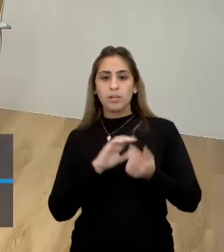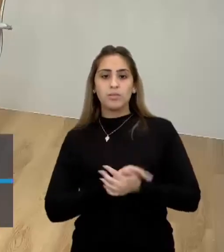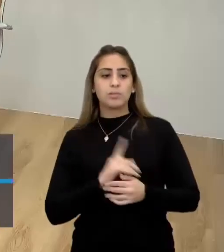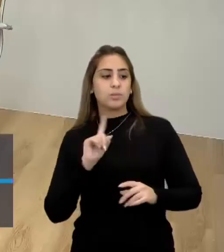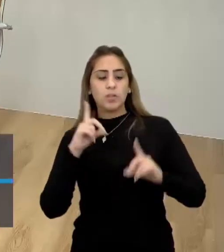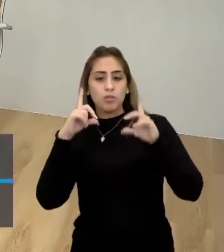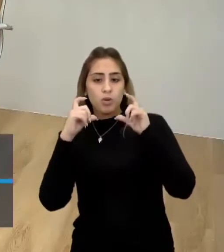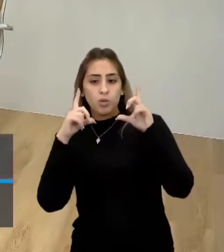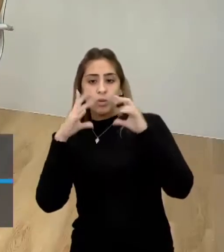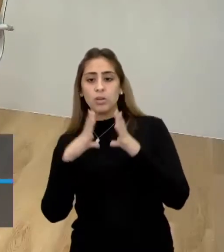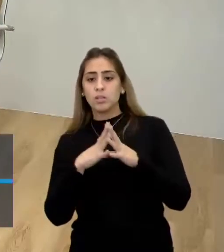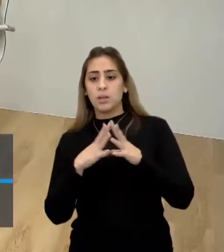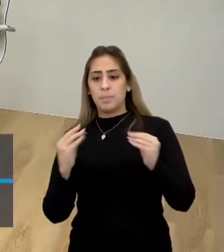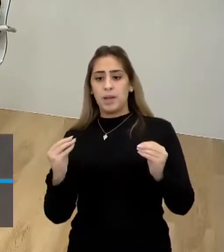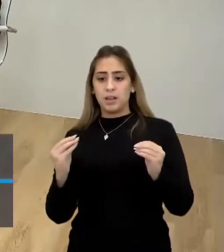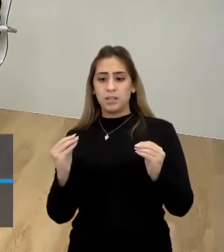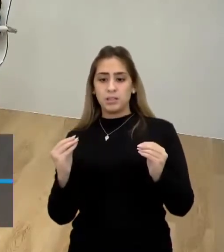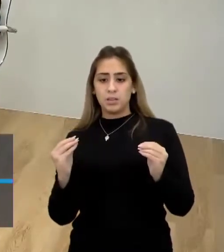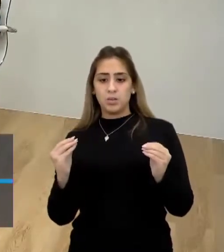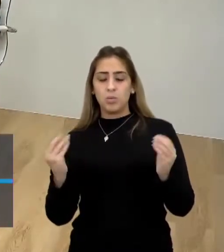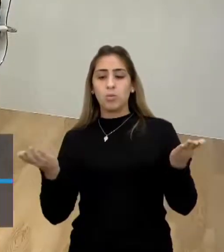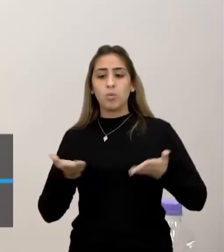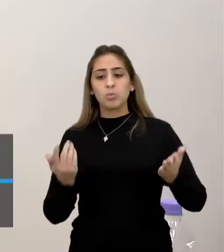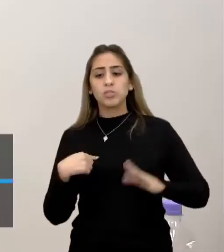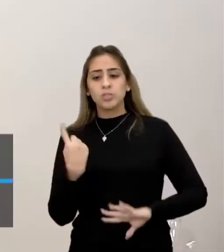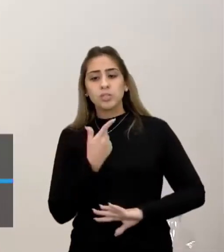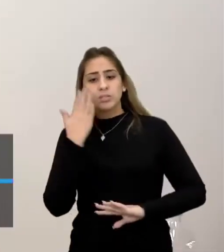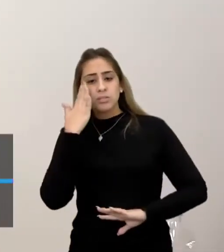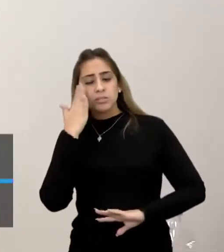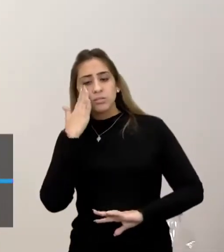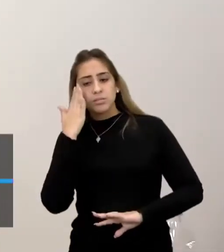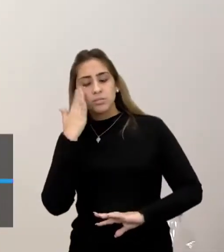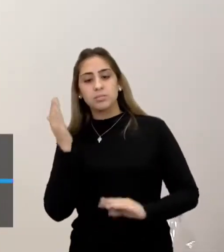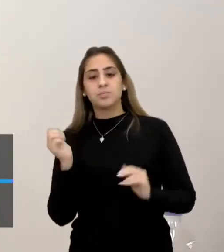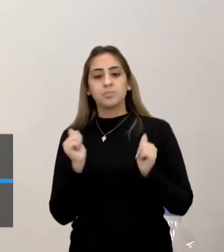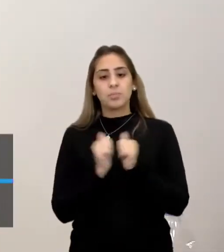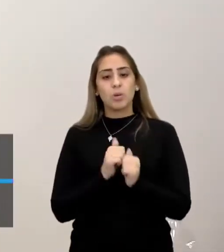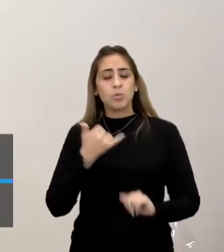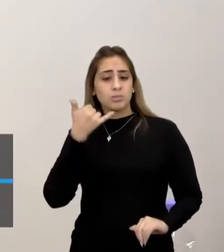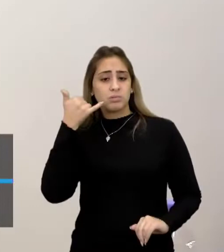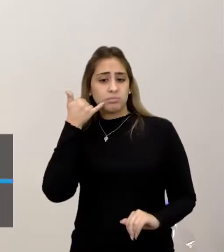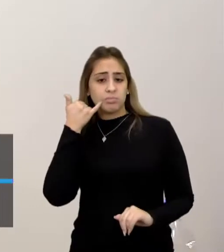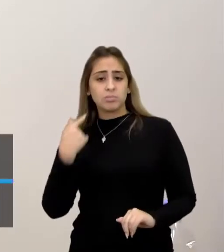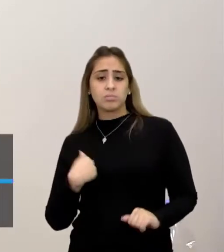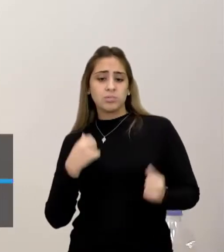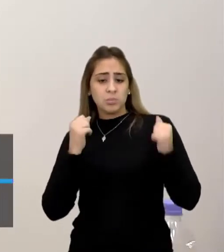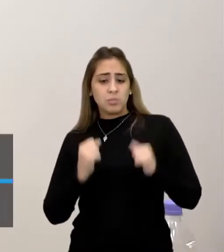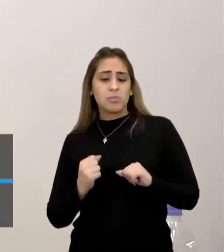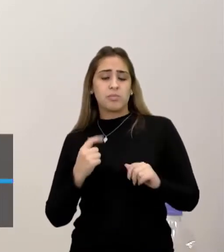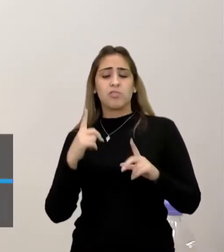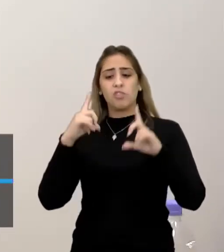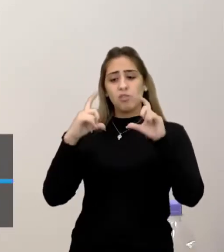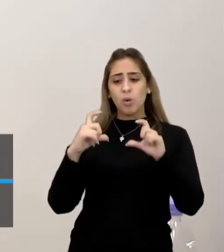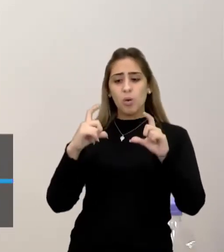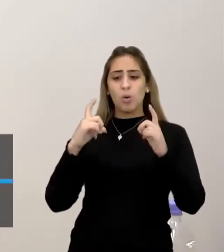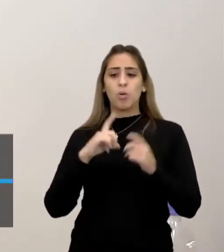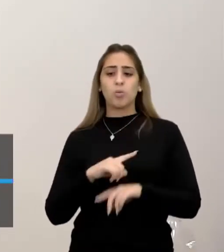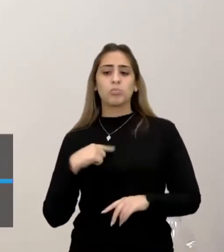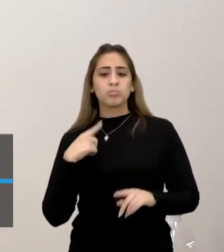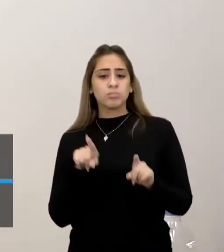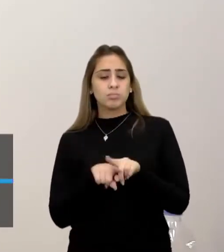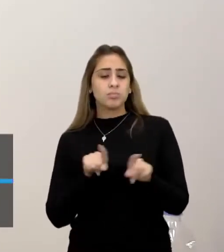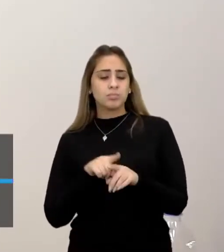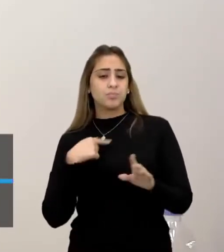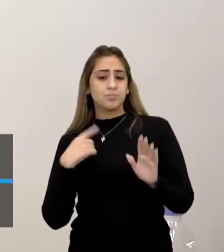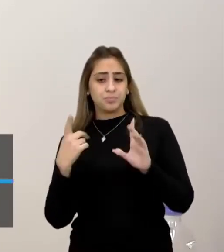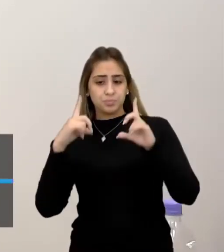é que o fotógrafo desapareceu, né? Hoje a gente sabe que com celular que a gente pode tirar uma foto, ou mesmo